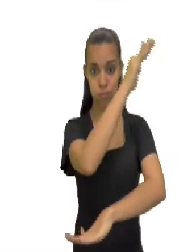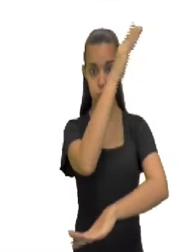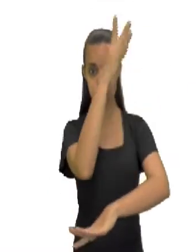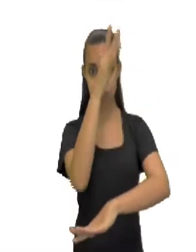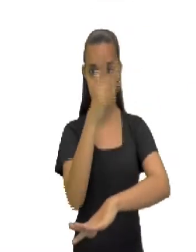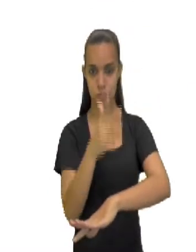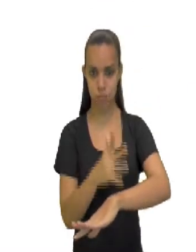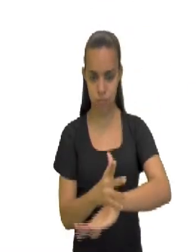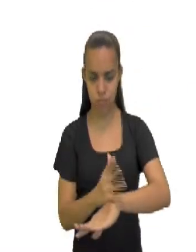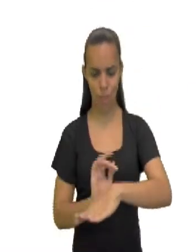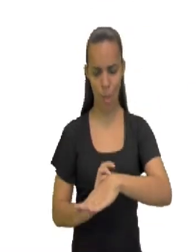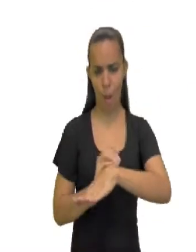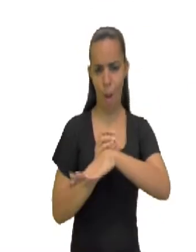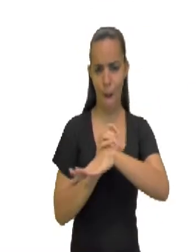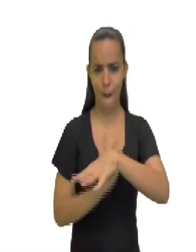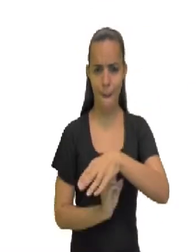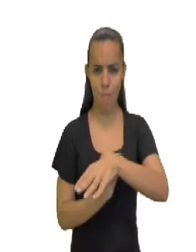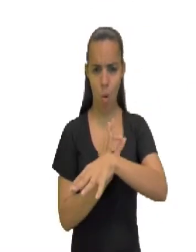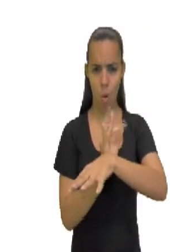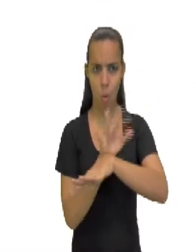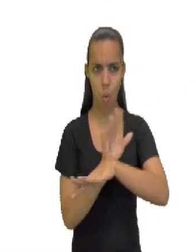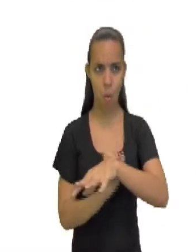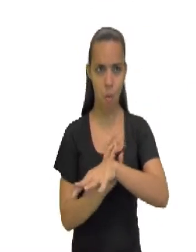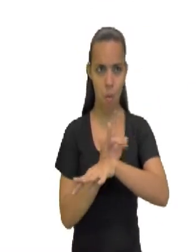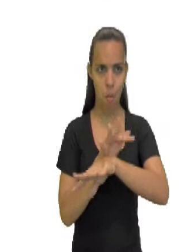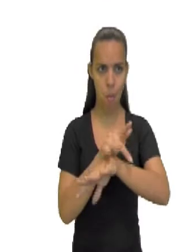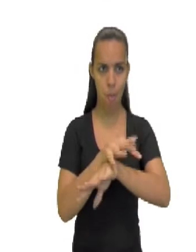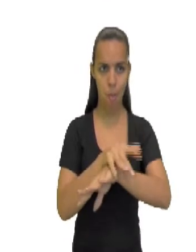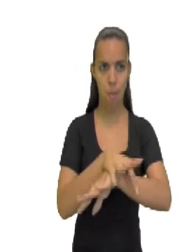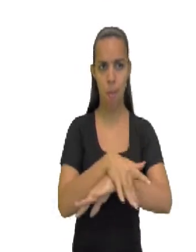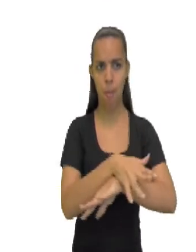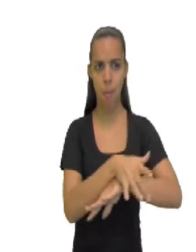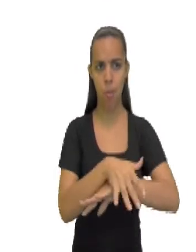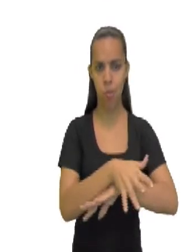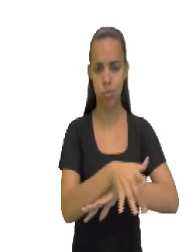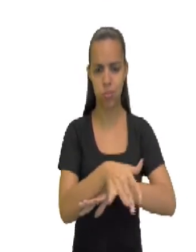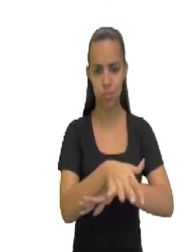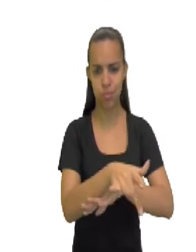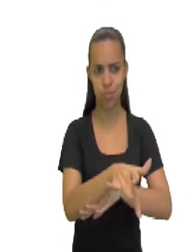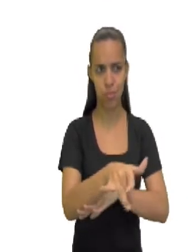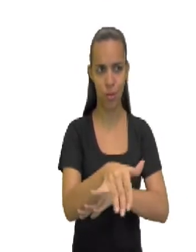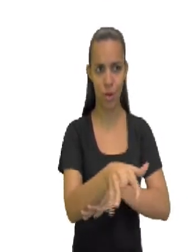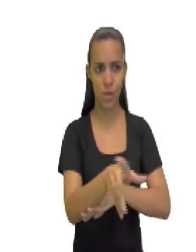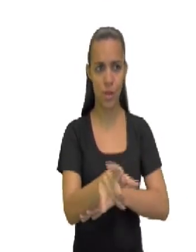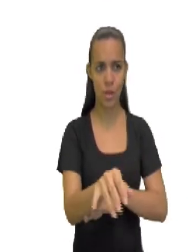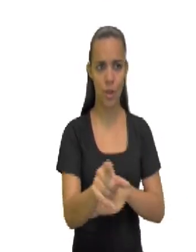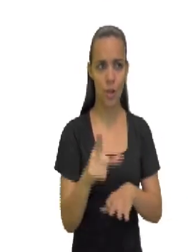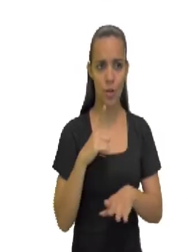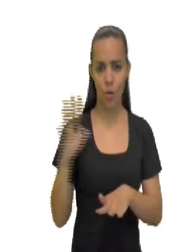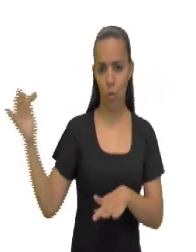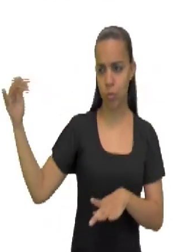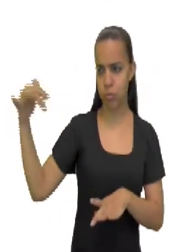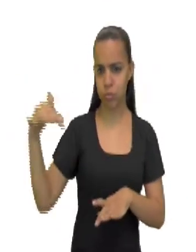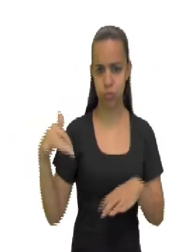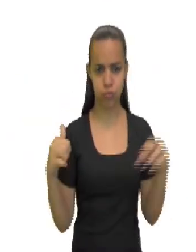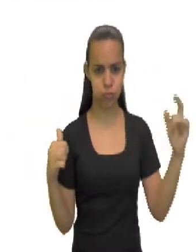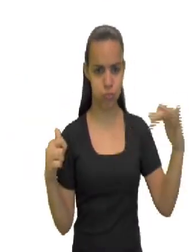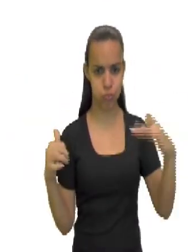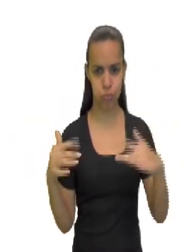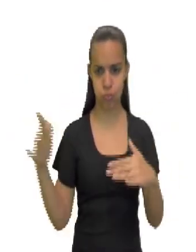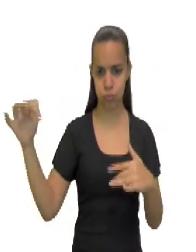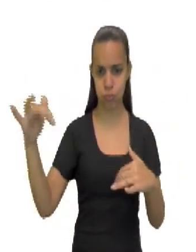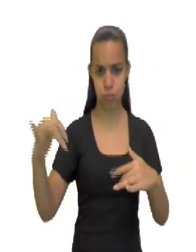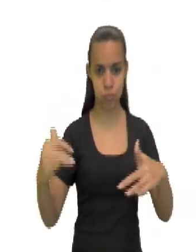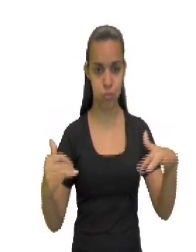montanhas, que recebem no trajeto águas de regatos e ribeiros e deságua em outro curso